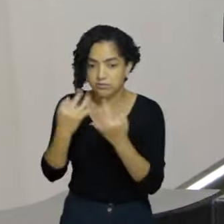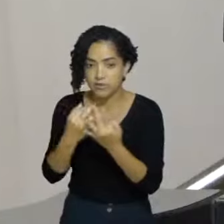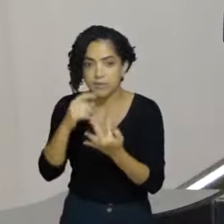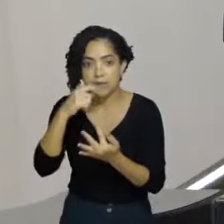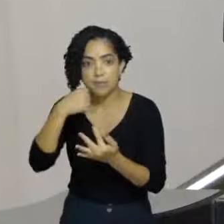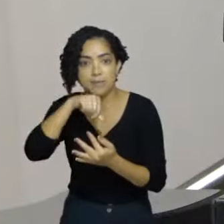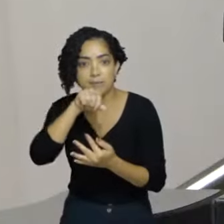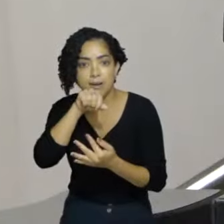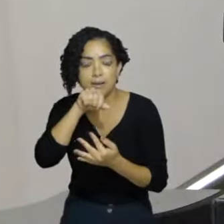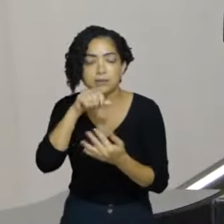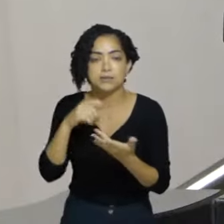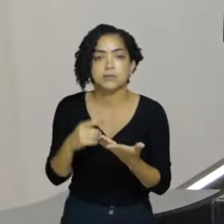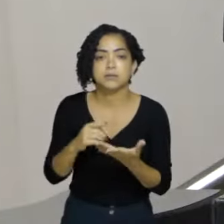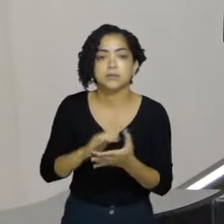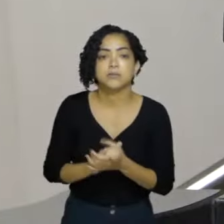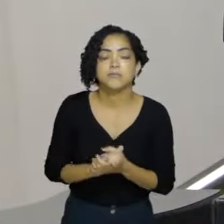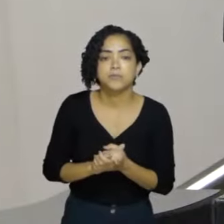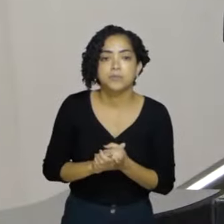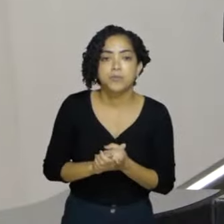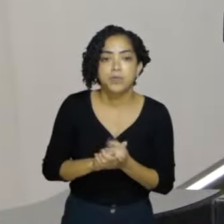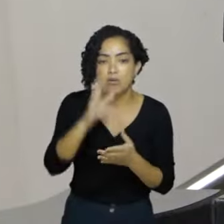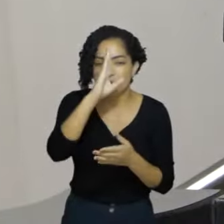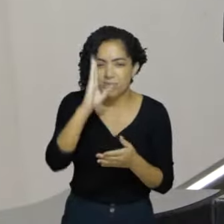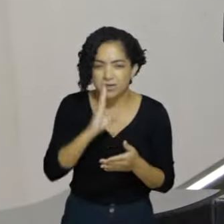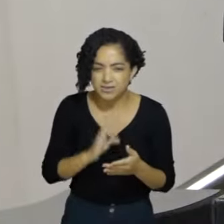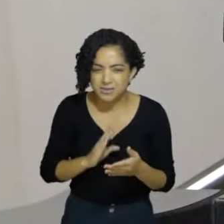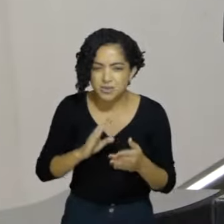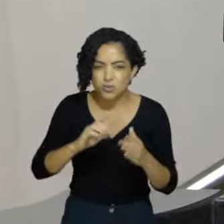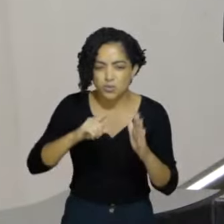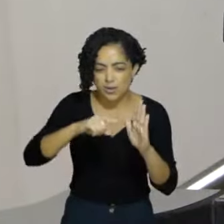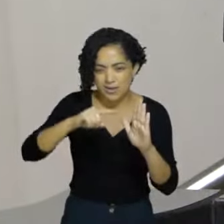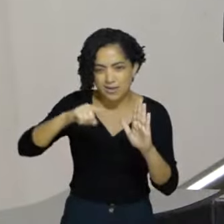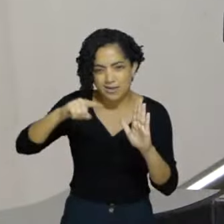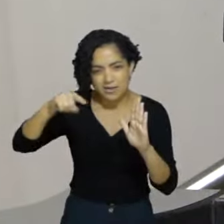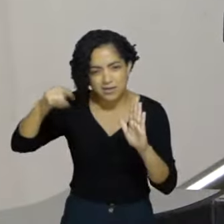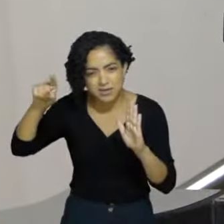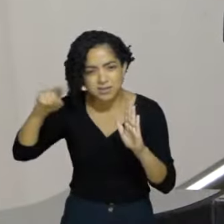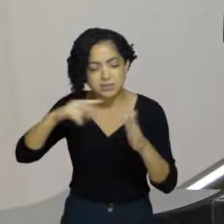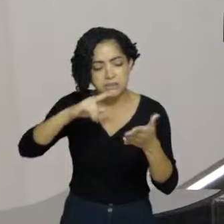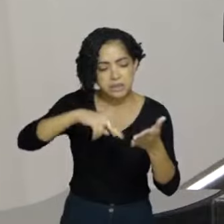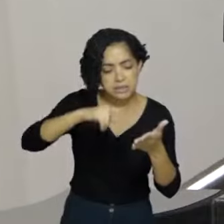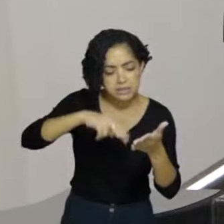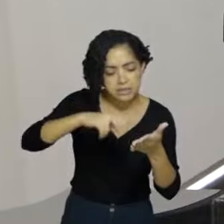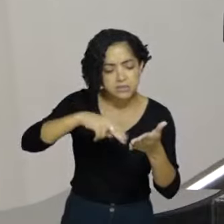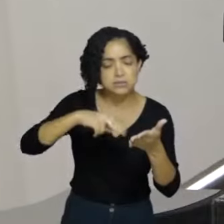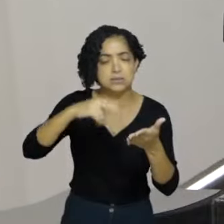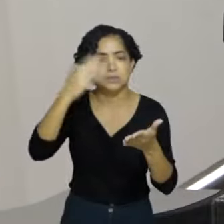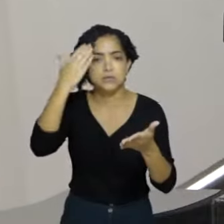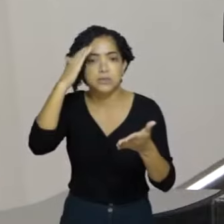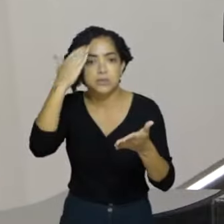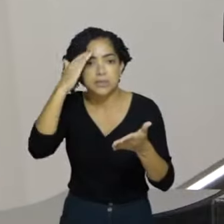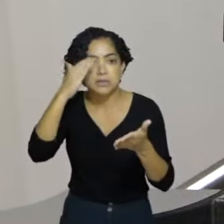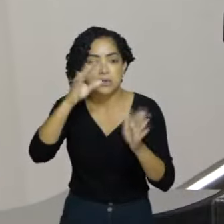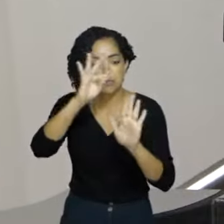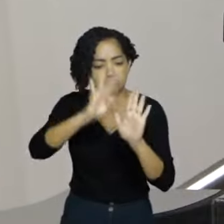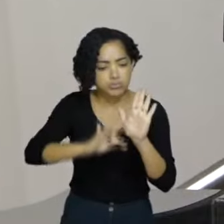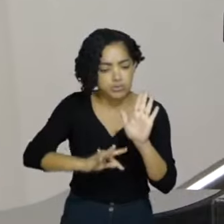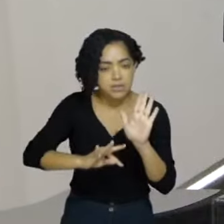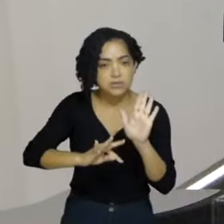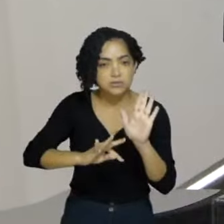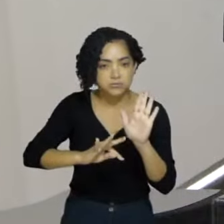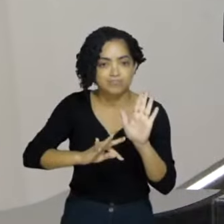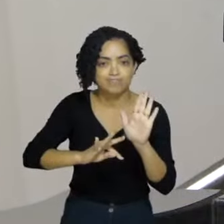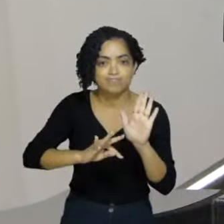que o Brasil tem os piores índices em língua portuguesa, leitura e interpretação de texto do mundo. É por causa de professores